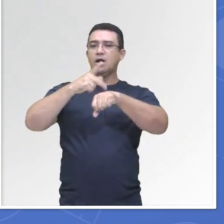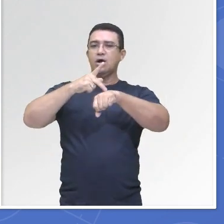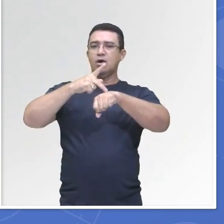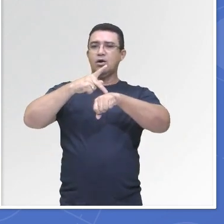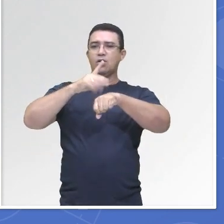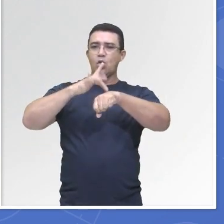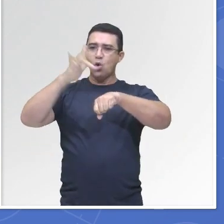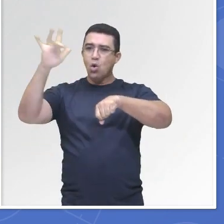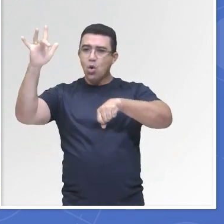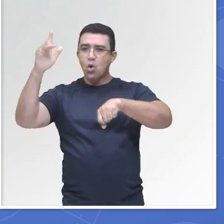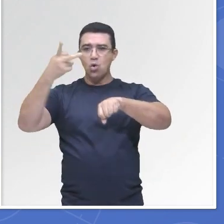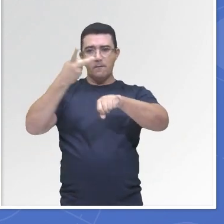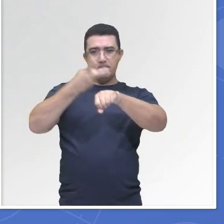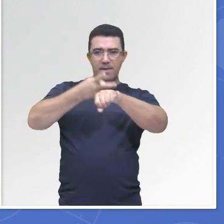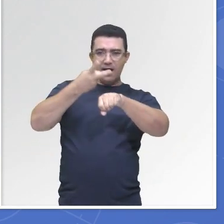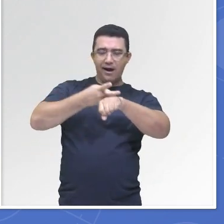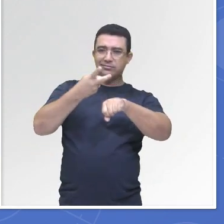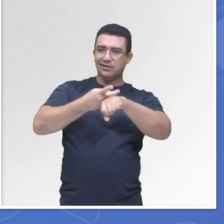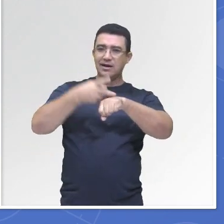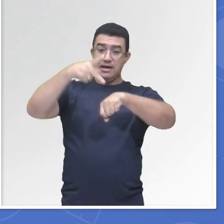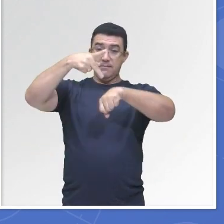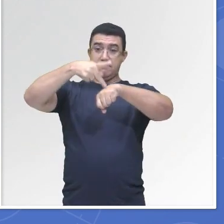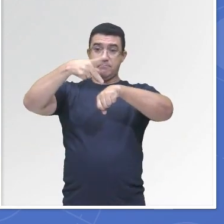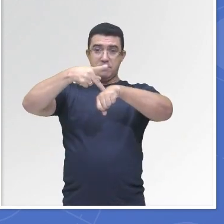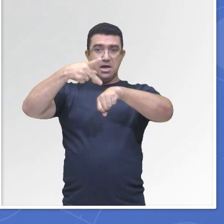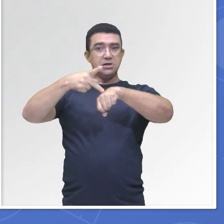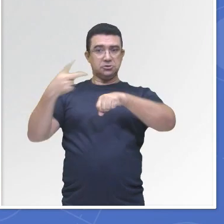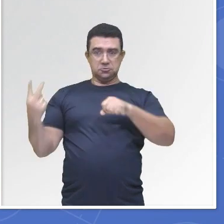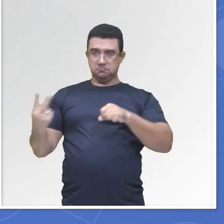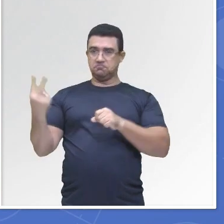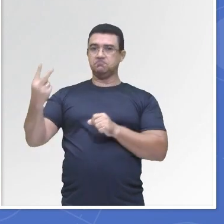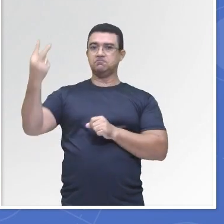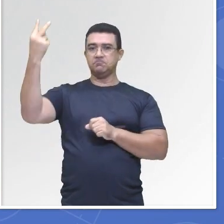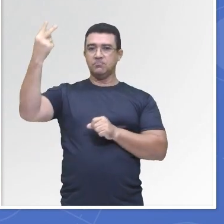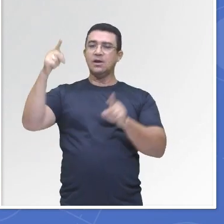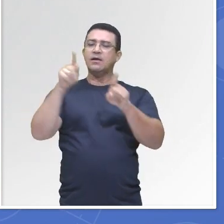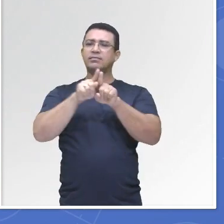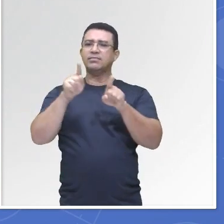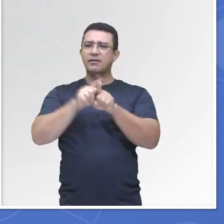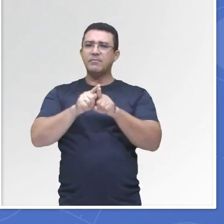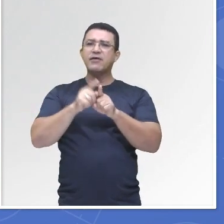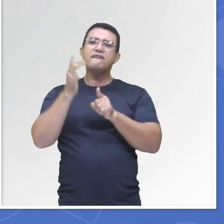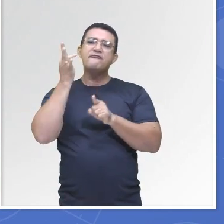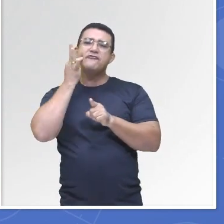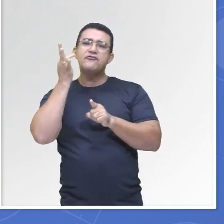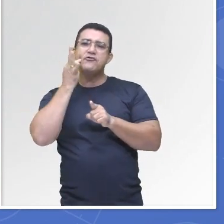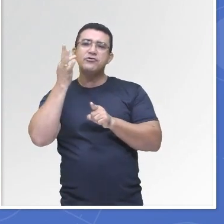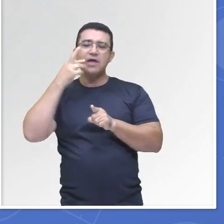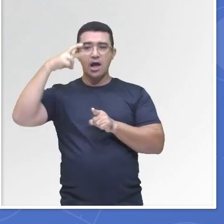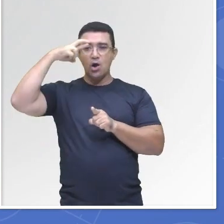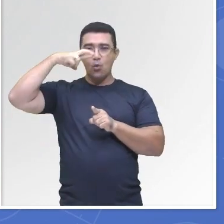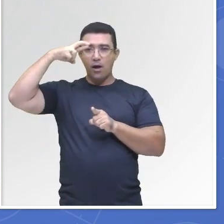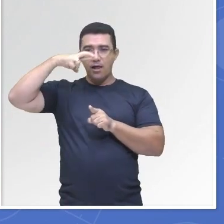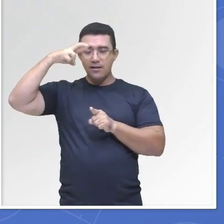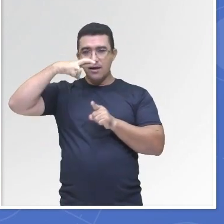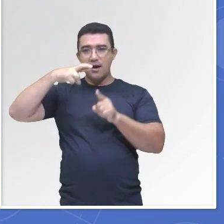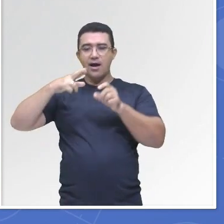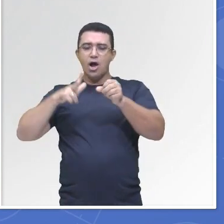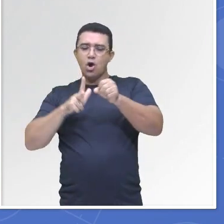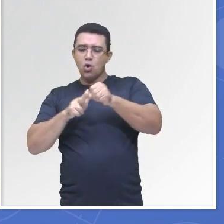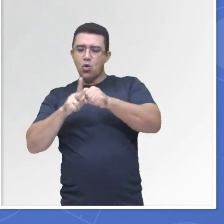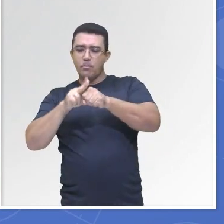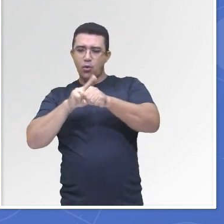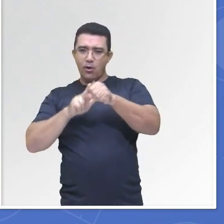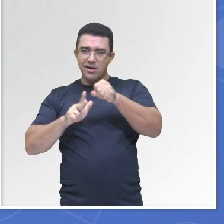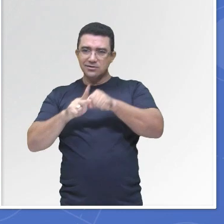pedras preciosas, eles vão explorar as riquezas da região. O urucum, o guaraná, o cupuaçu,